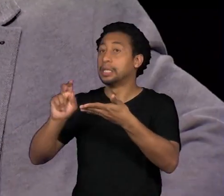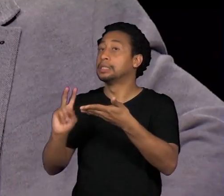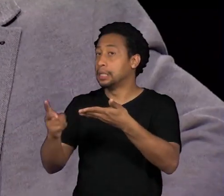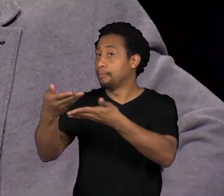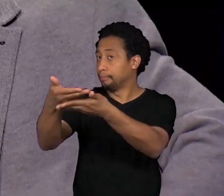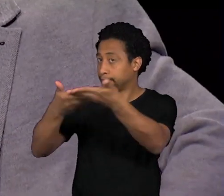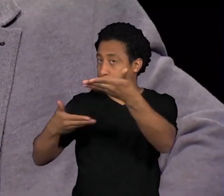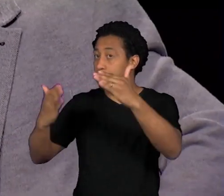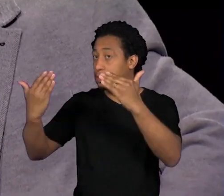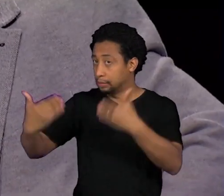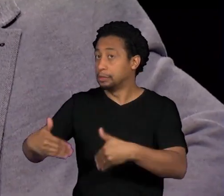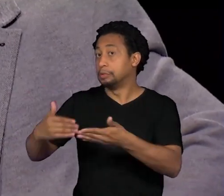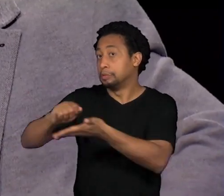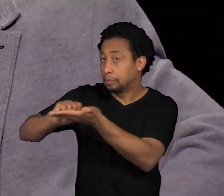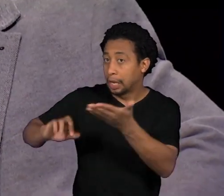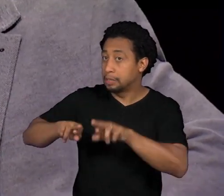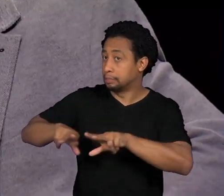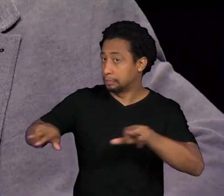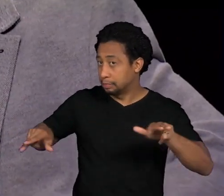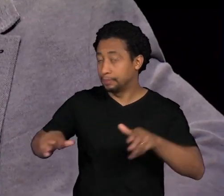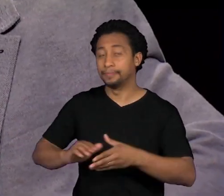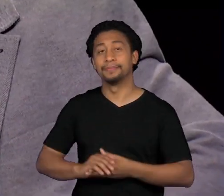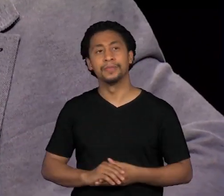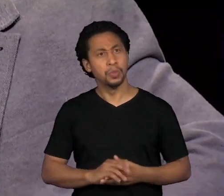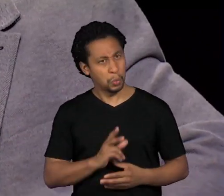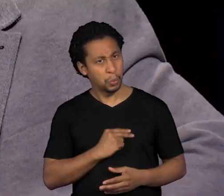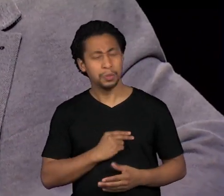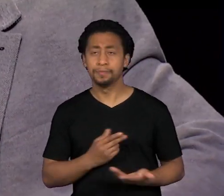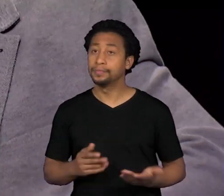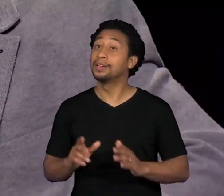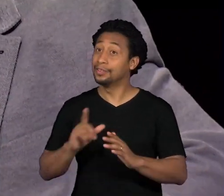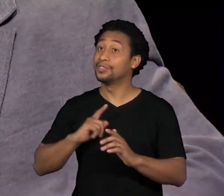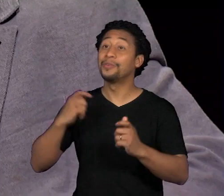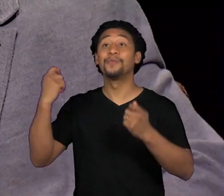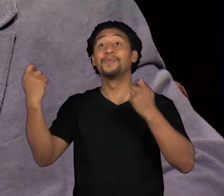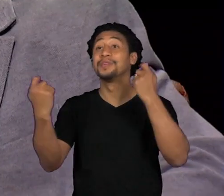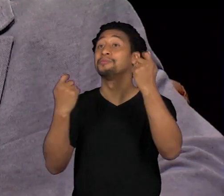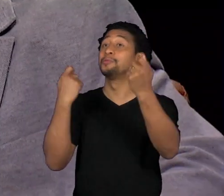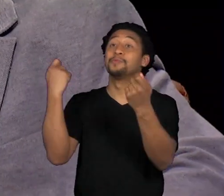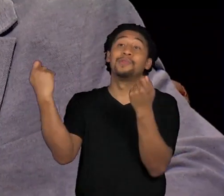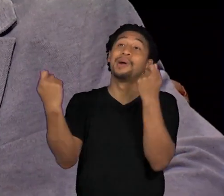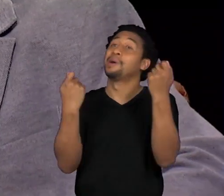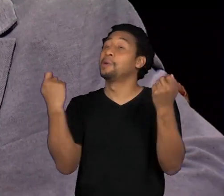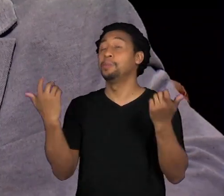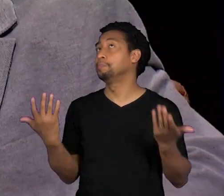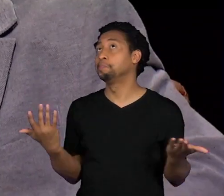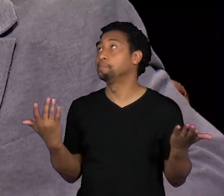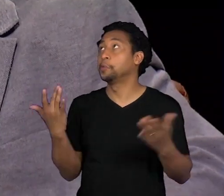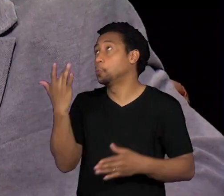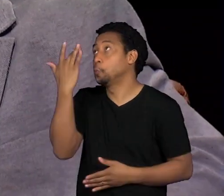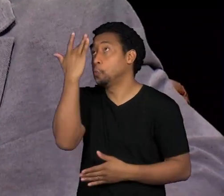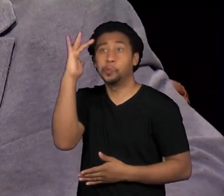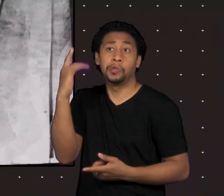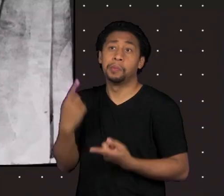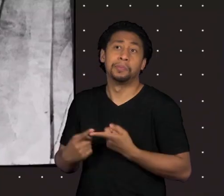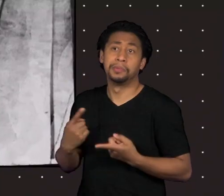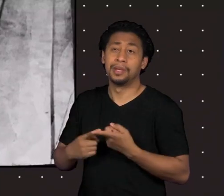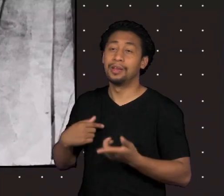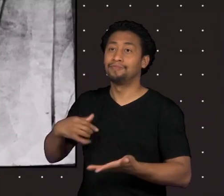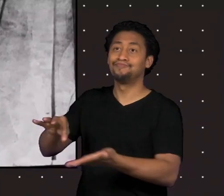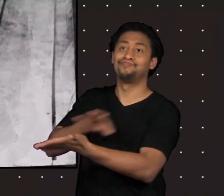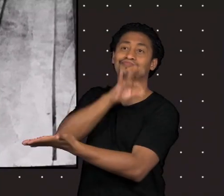haviam esses esses esses festivais não é e eu não sei por quer dizer Me inscrevi neles em vários